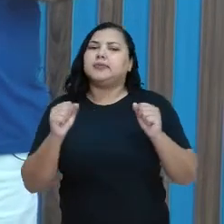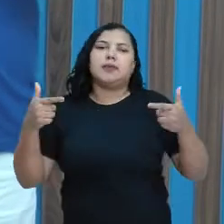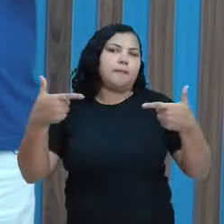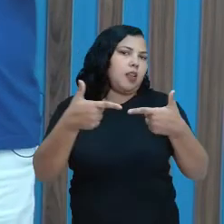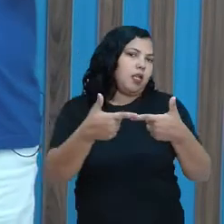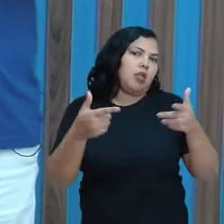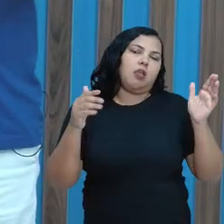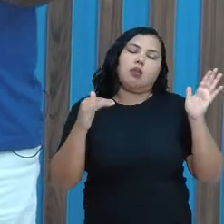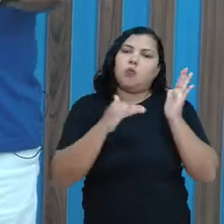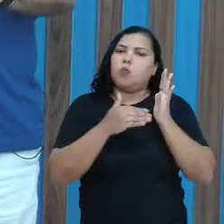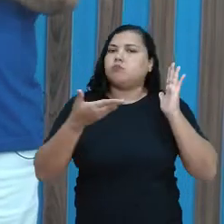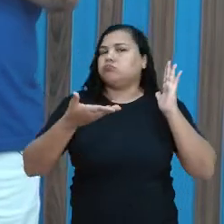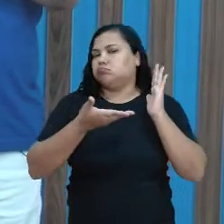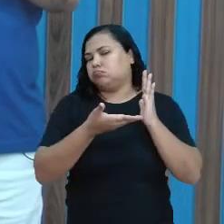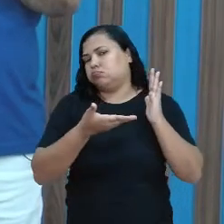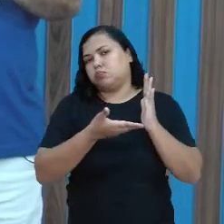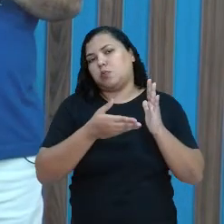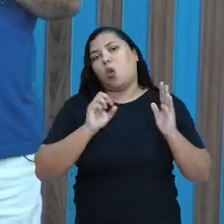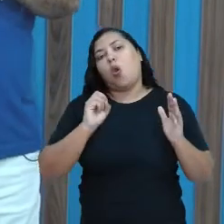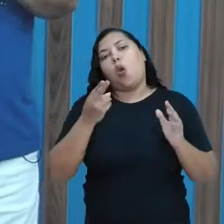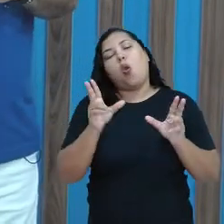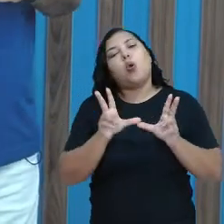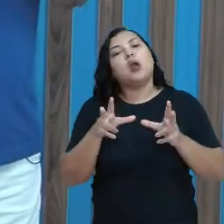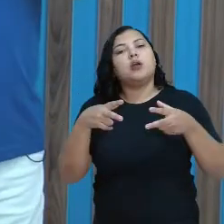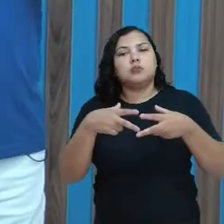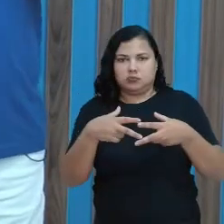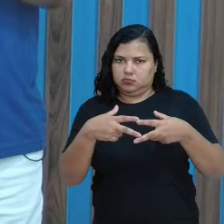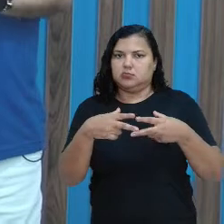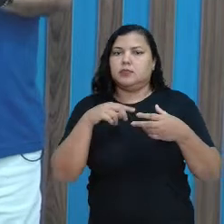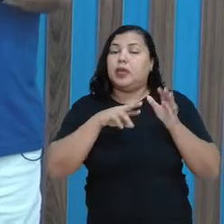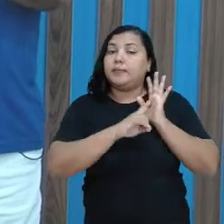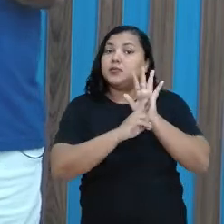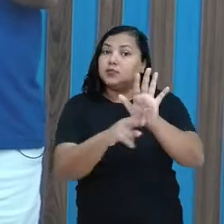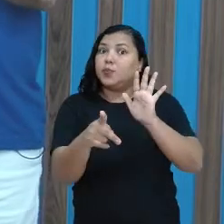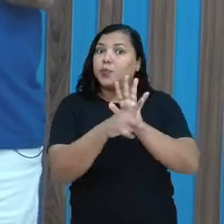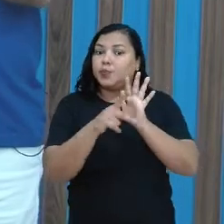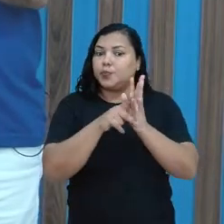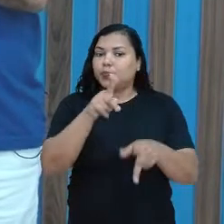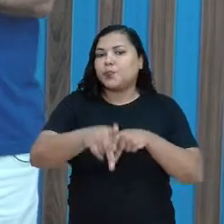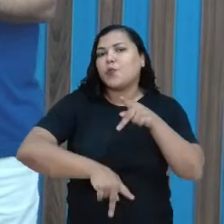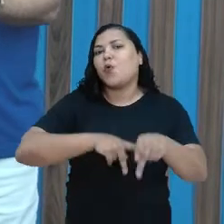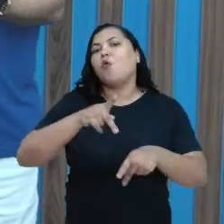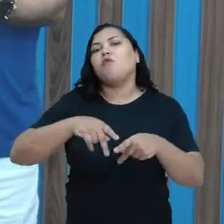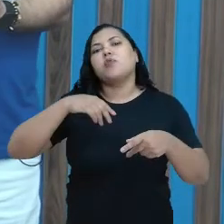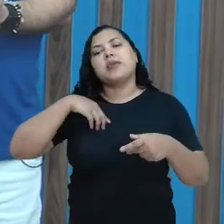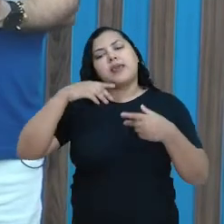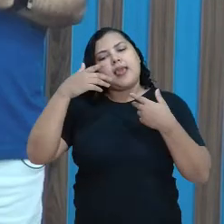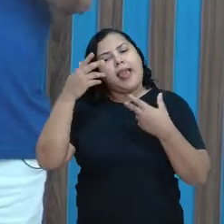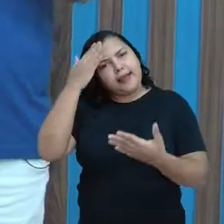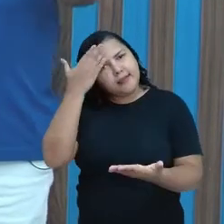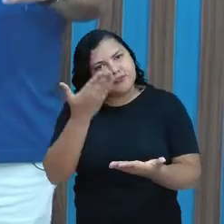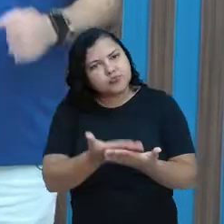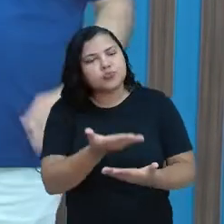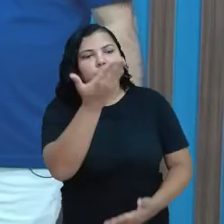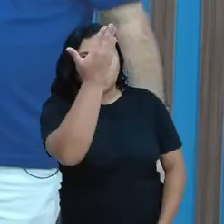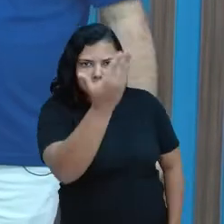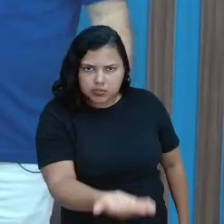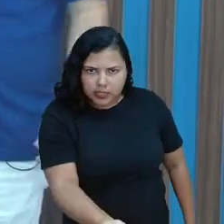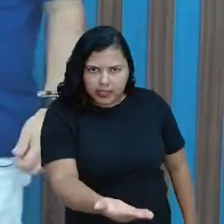né, municipais, para representar aquele povo que depositou a confiança nele. Então é